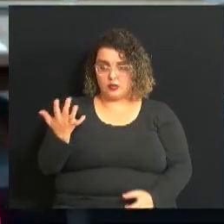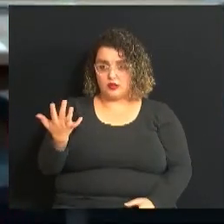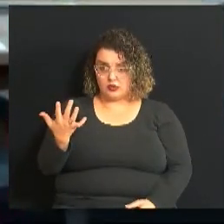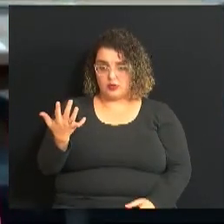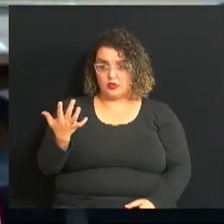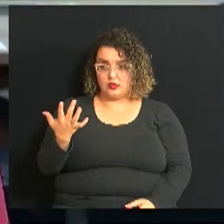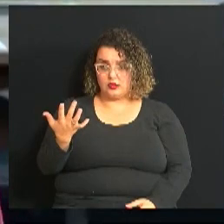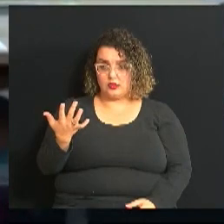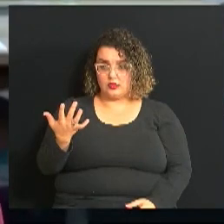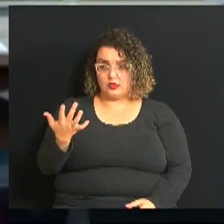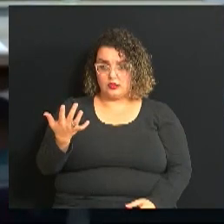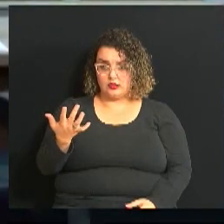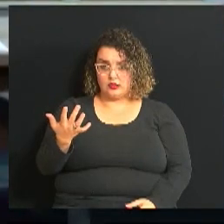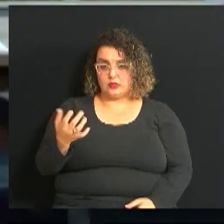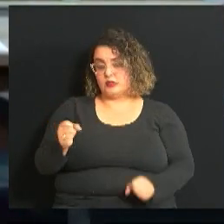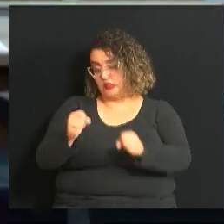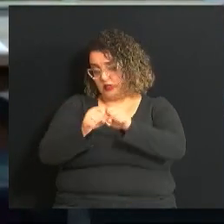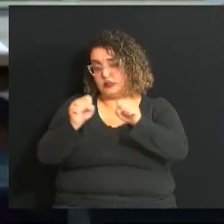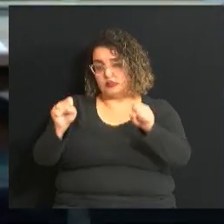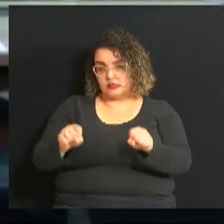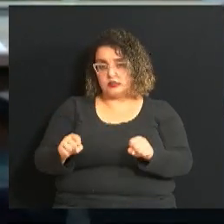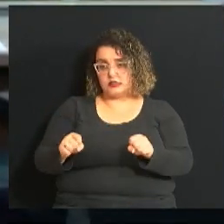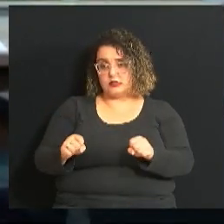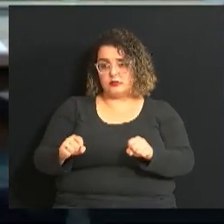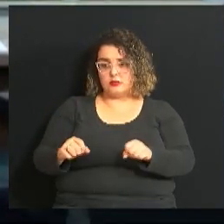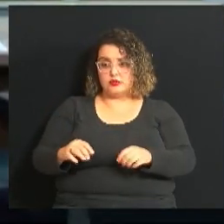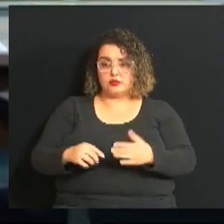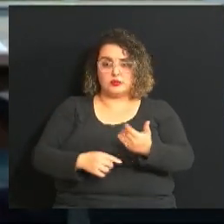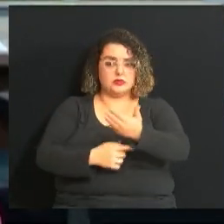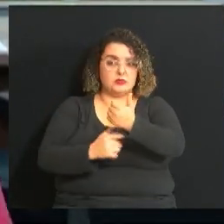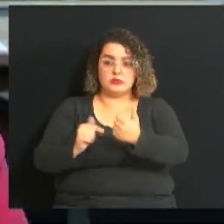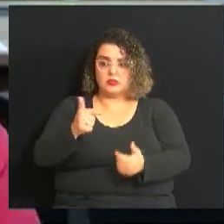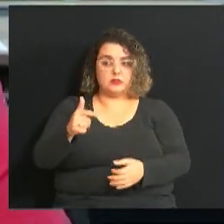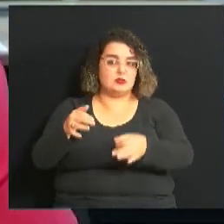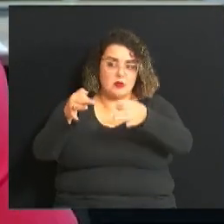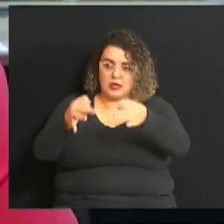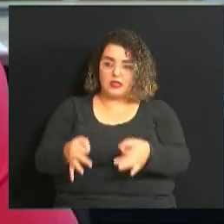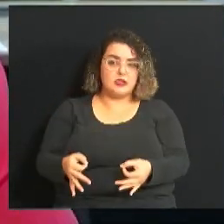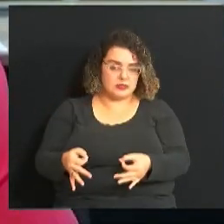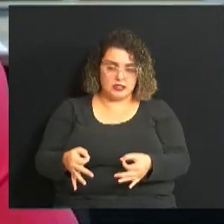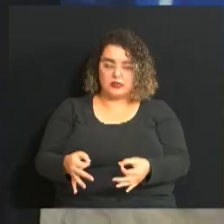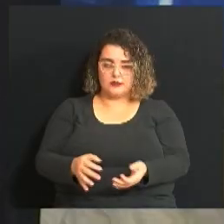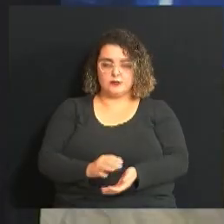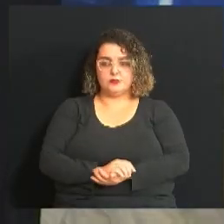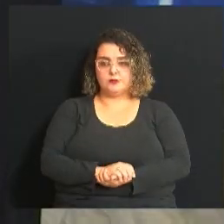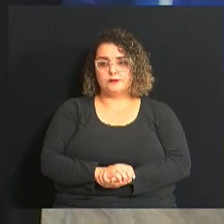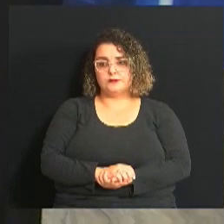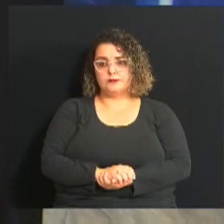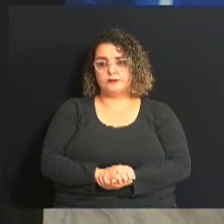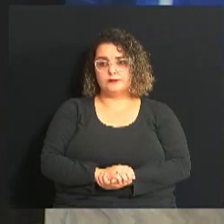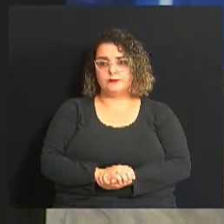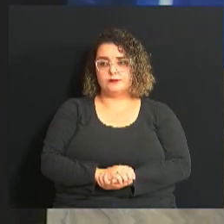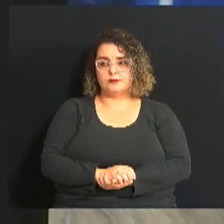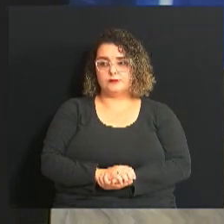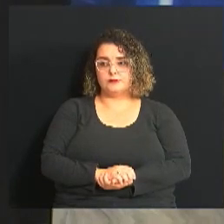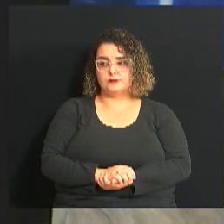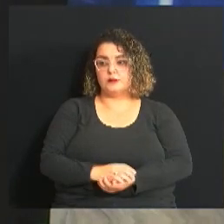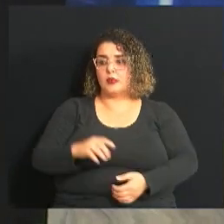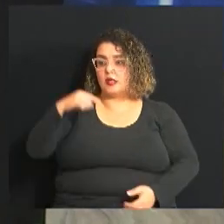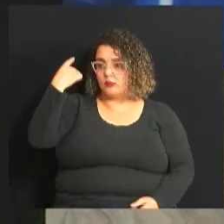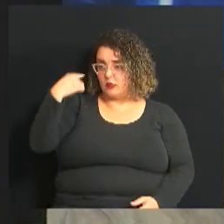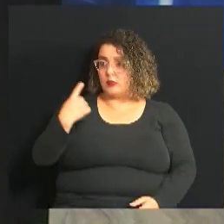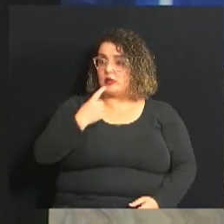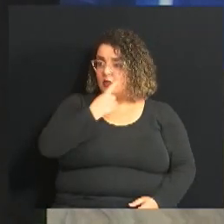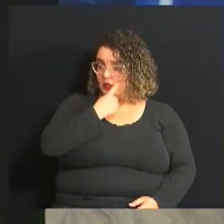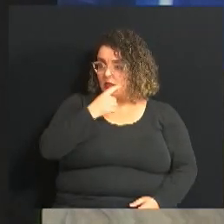através desse sistema de tecnologia que não tem precisão que não é tão Preciso assim a mina Abreu